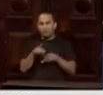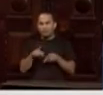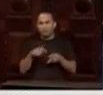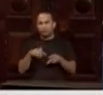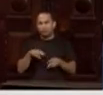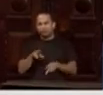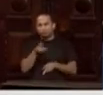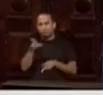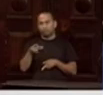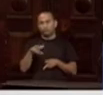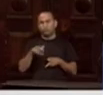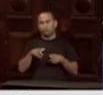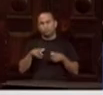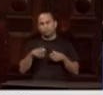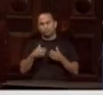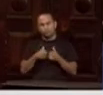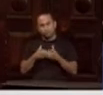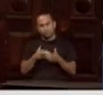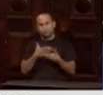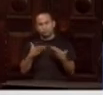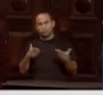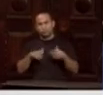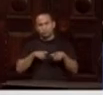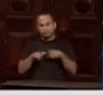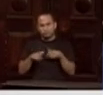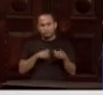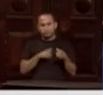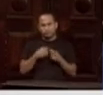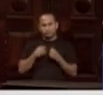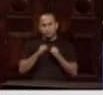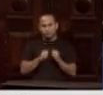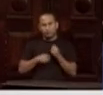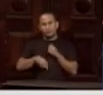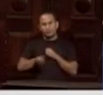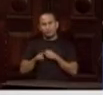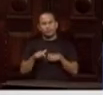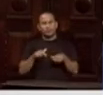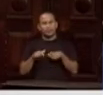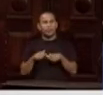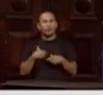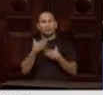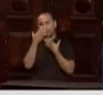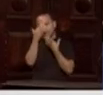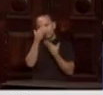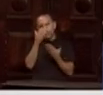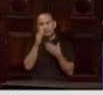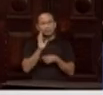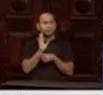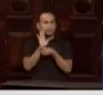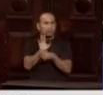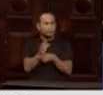sem acesso ao trabalho, sem acesso de se deslocar. Muito obrigada, deputada Fatinha, pelo seu apoio no meu tempo. Obrigada.